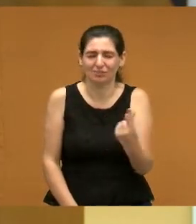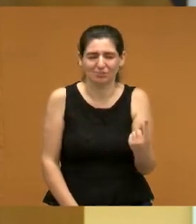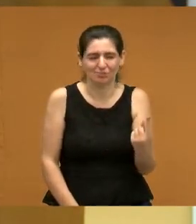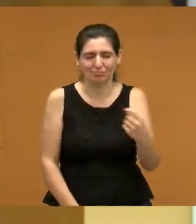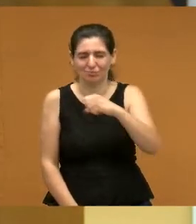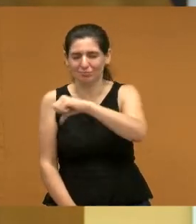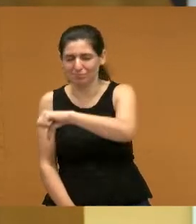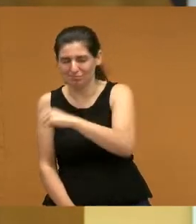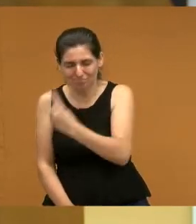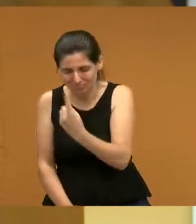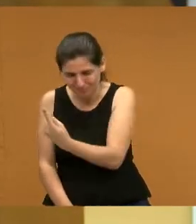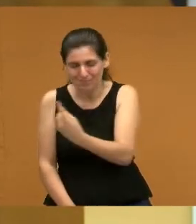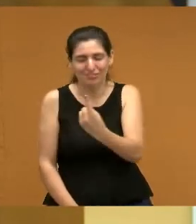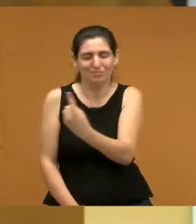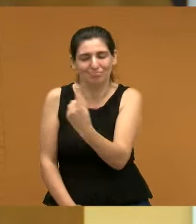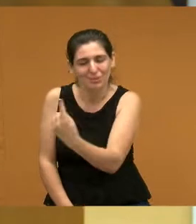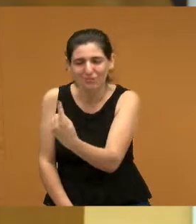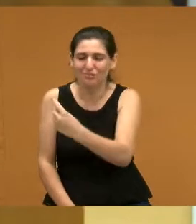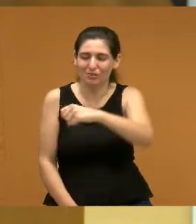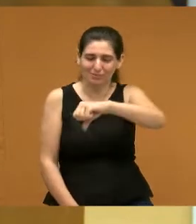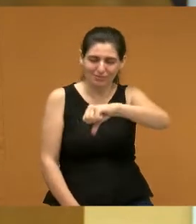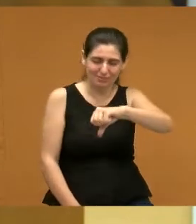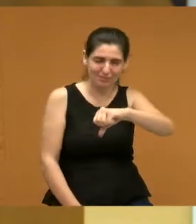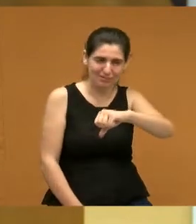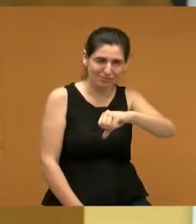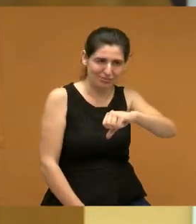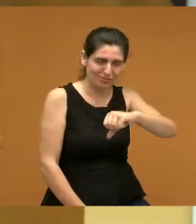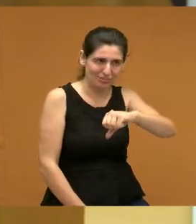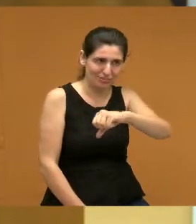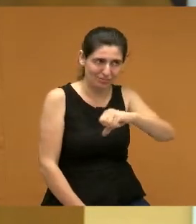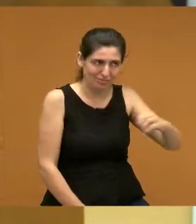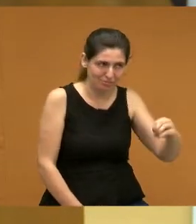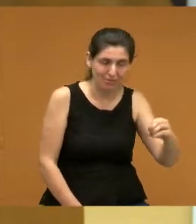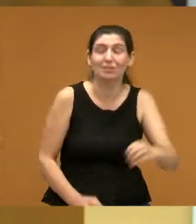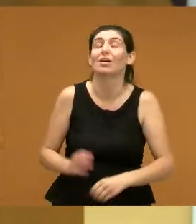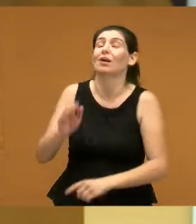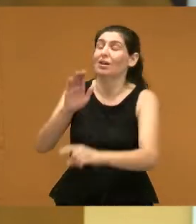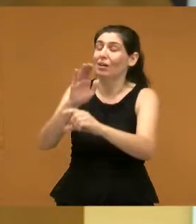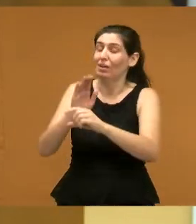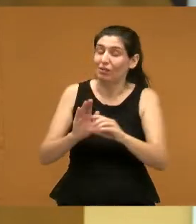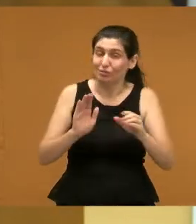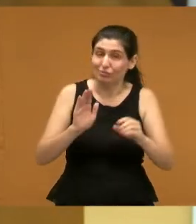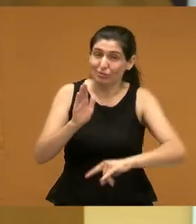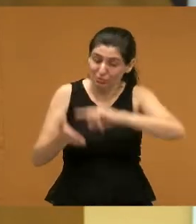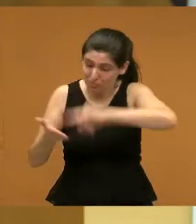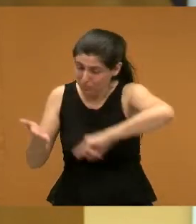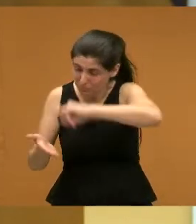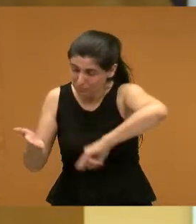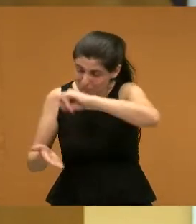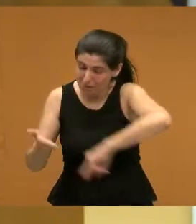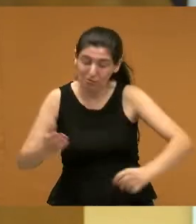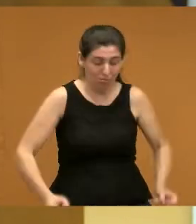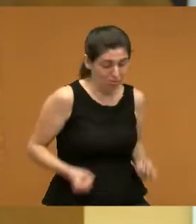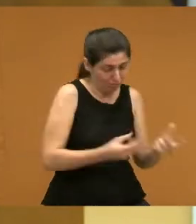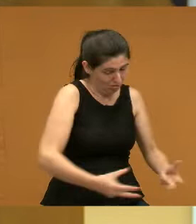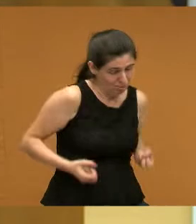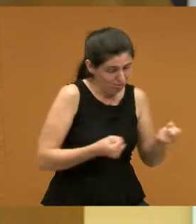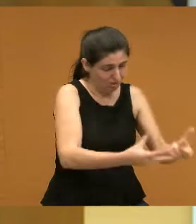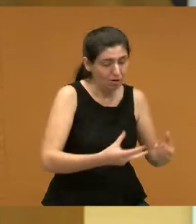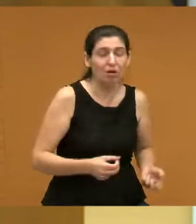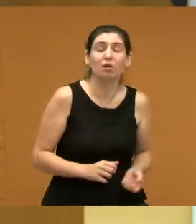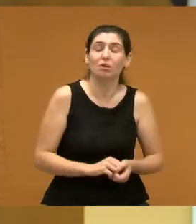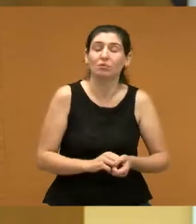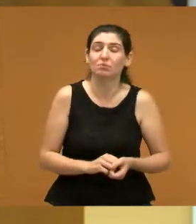Orgânica do Município de Jacareí. Por fim, destaca-se que o anexo demonstrativo atesta que as despesas com a criação de